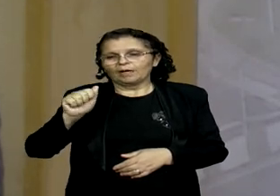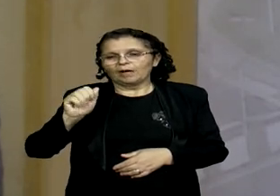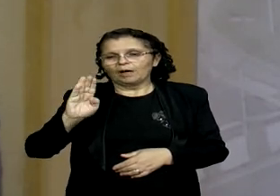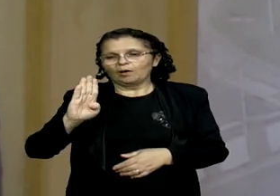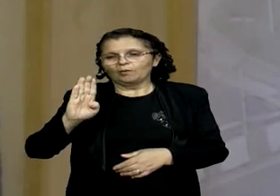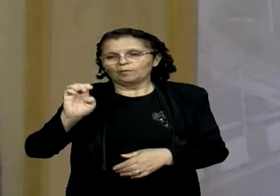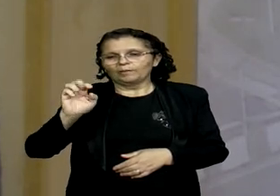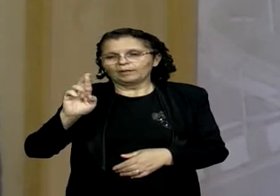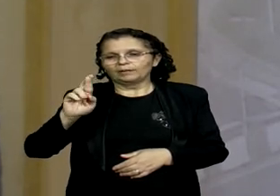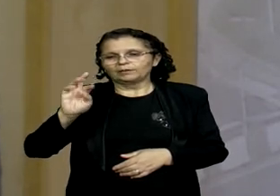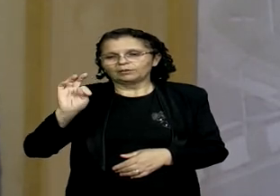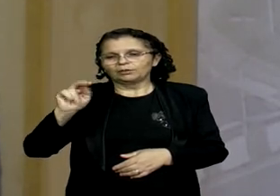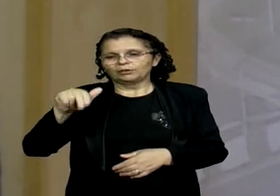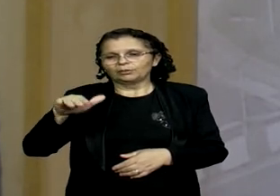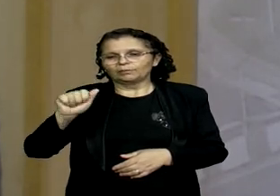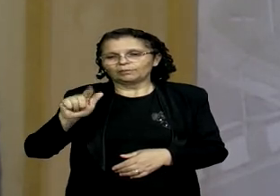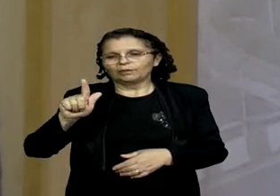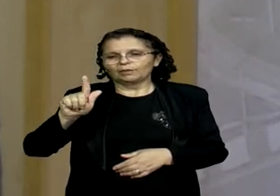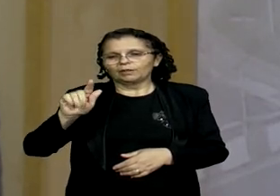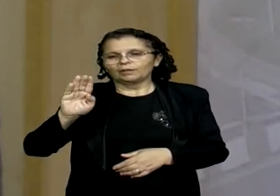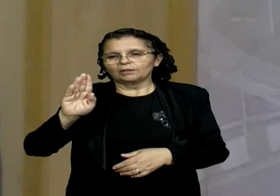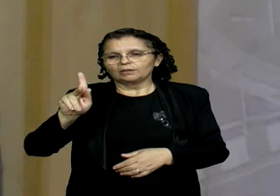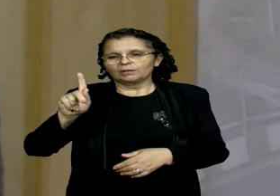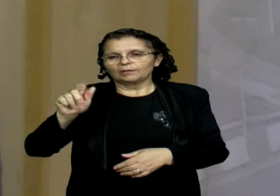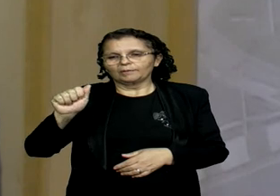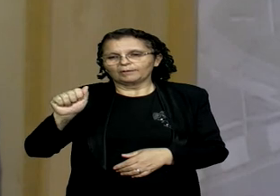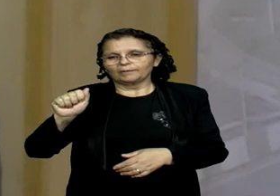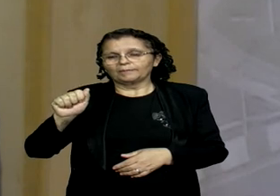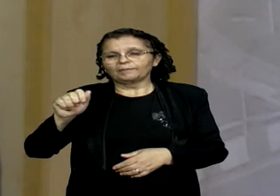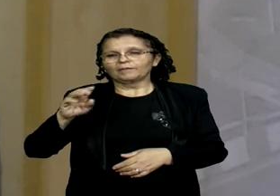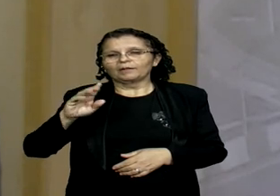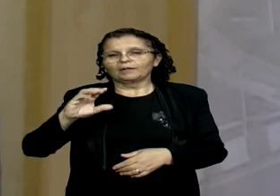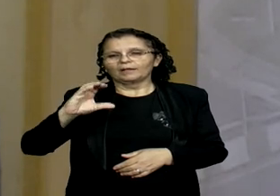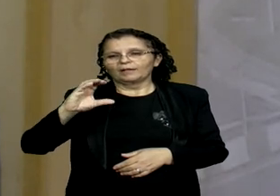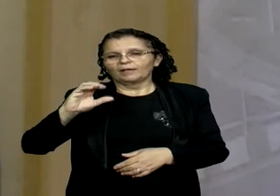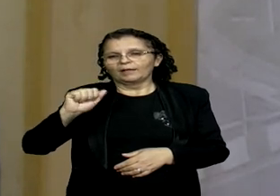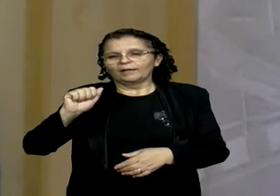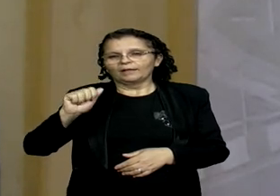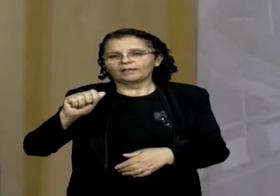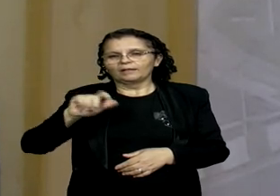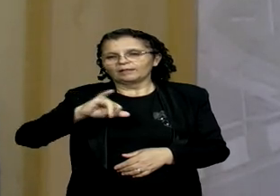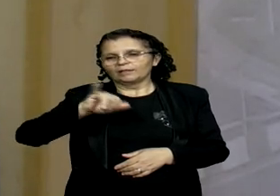Albertino, Paraná, Giba, Panda, Batata, Cascavel,